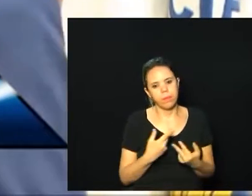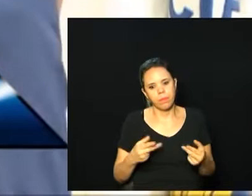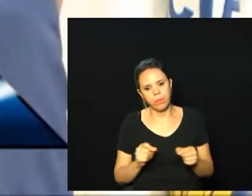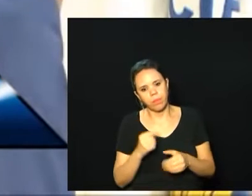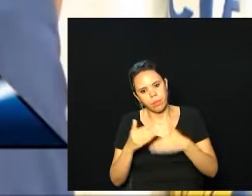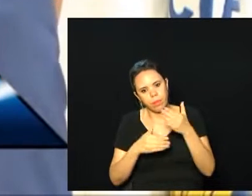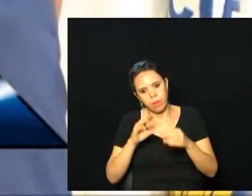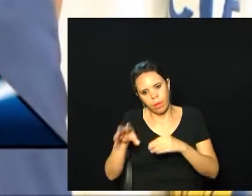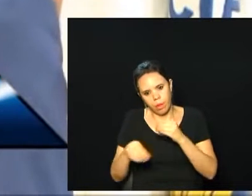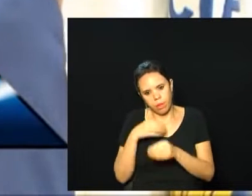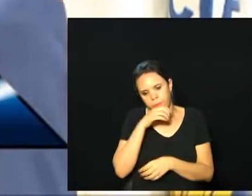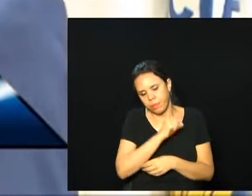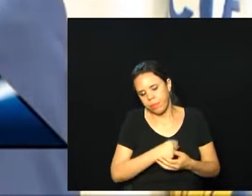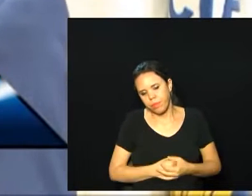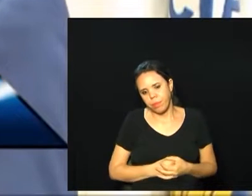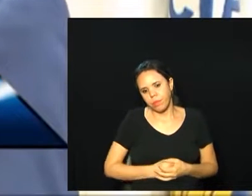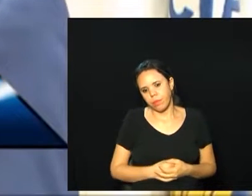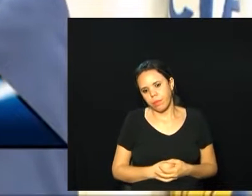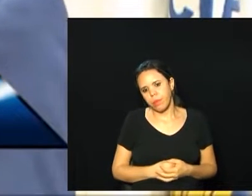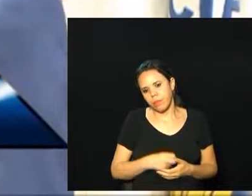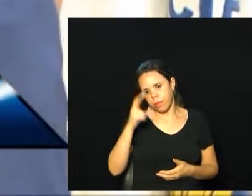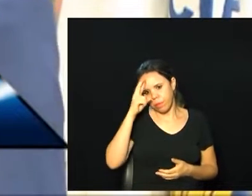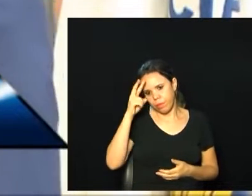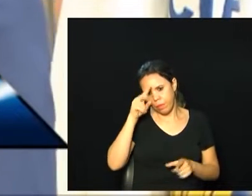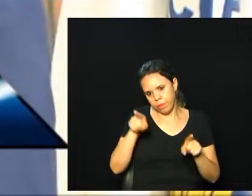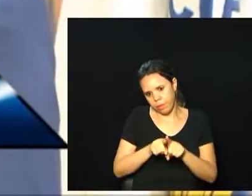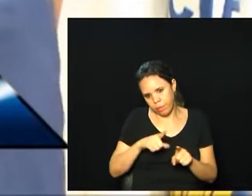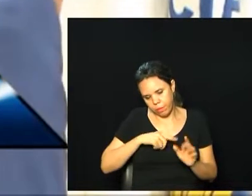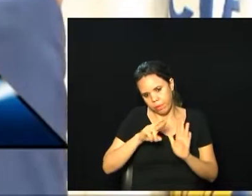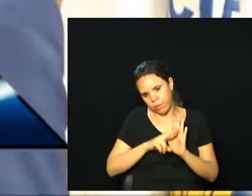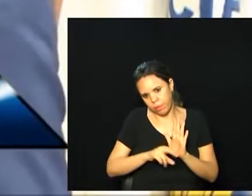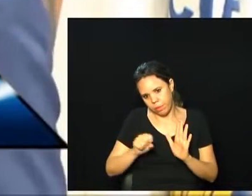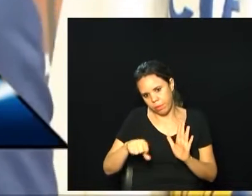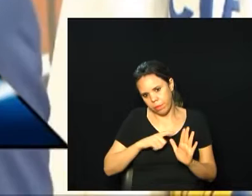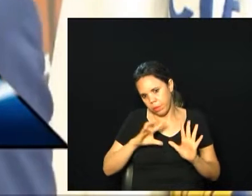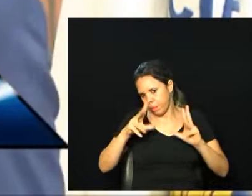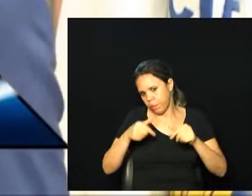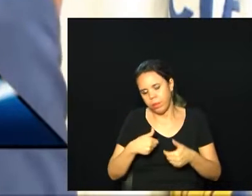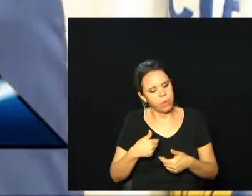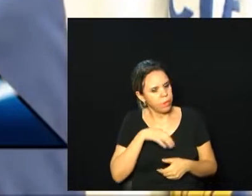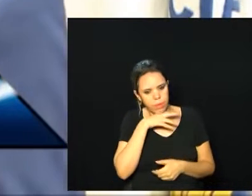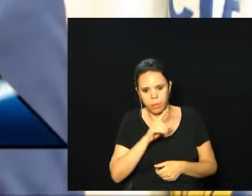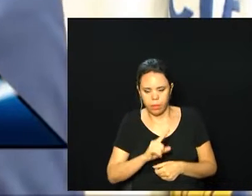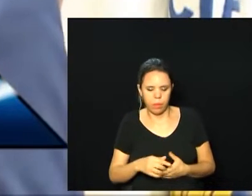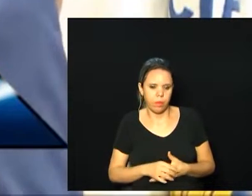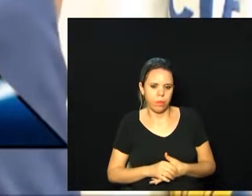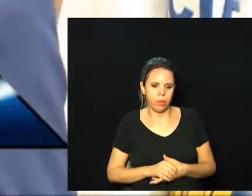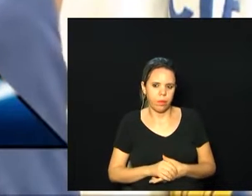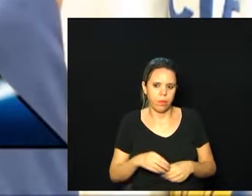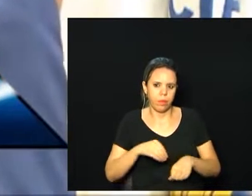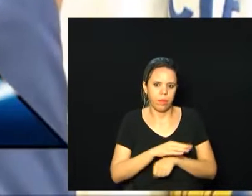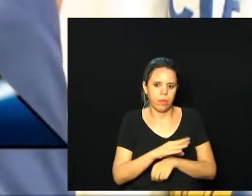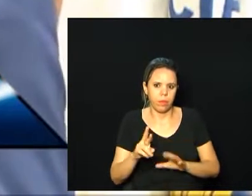vão atualizando muito rápido, né? E lembrando também que existe regra, sim, tá? Não é todo tipo de animal. Então, traz